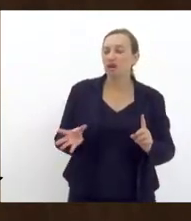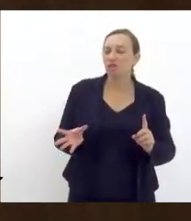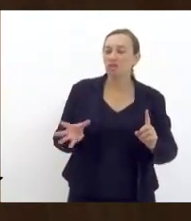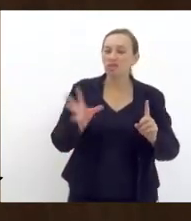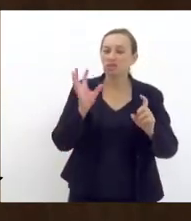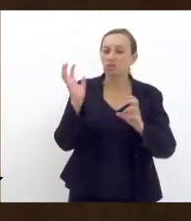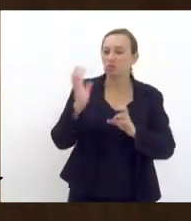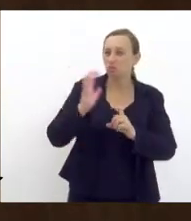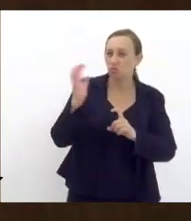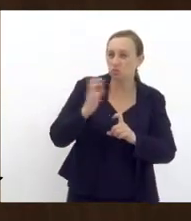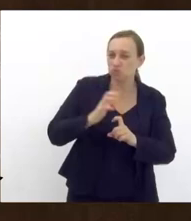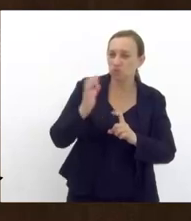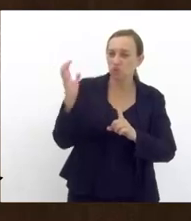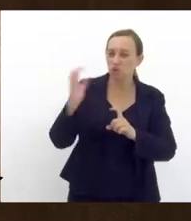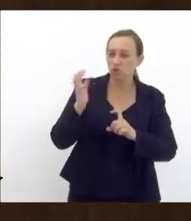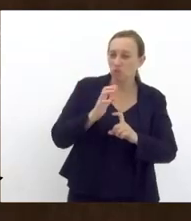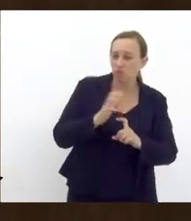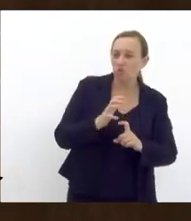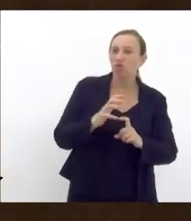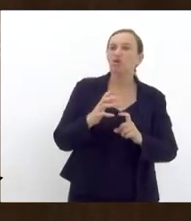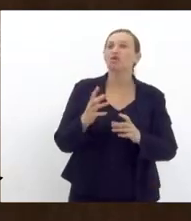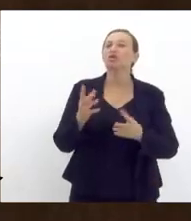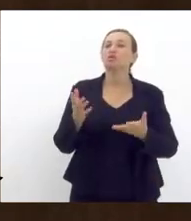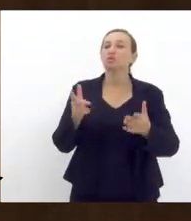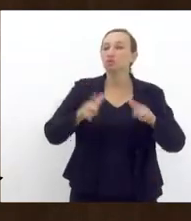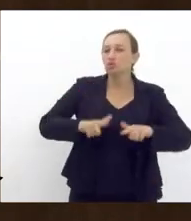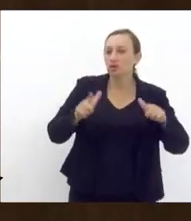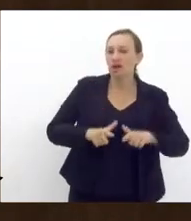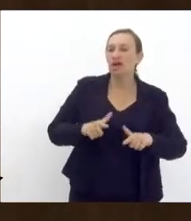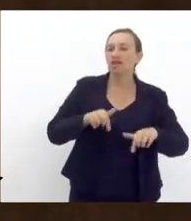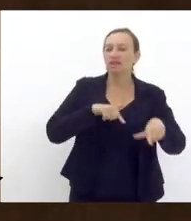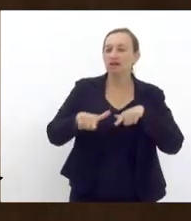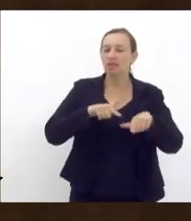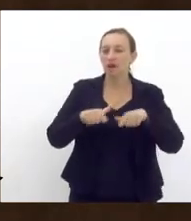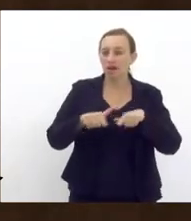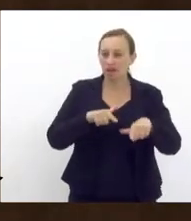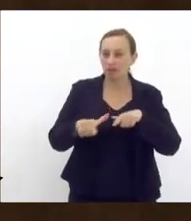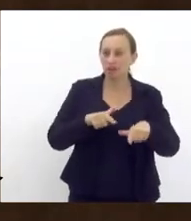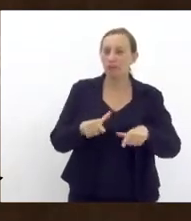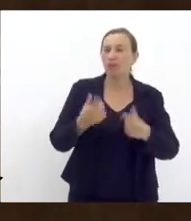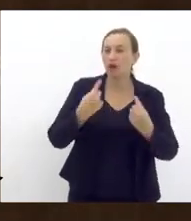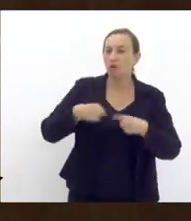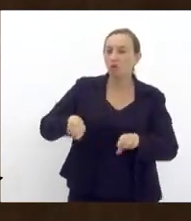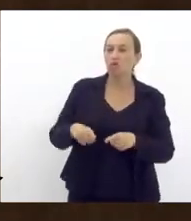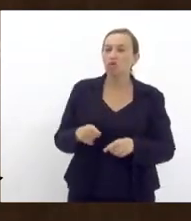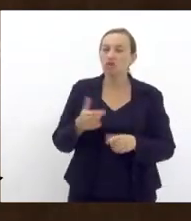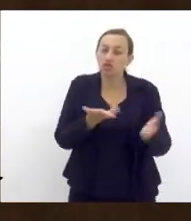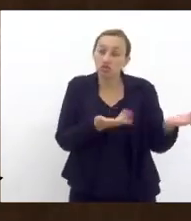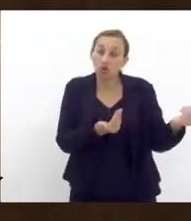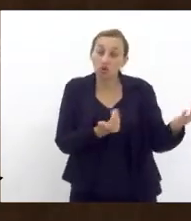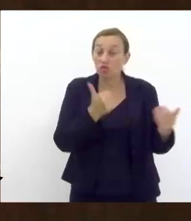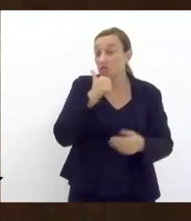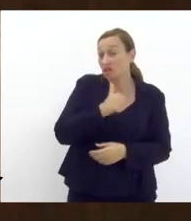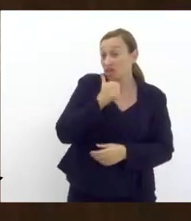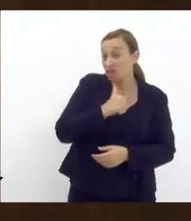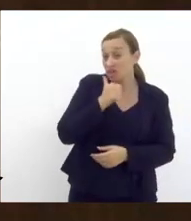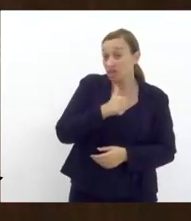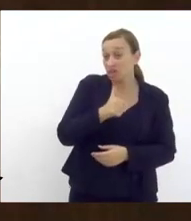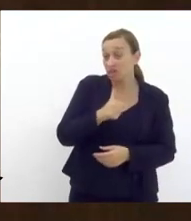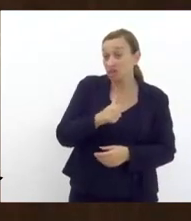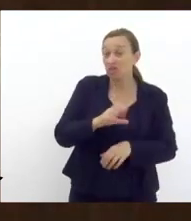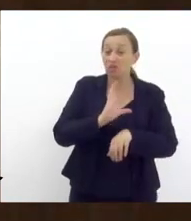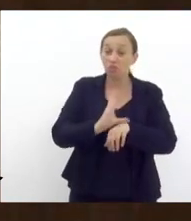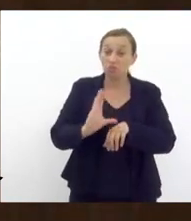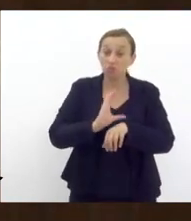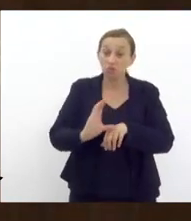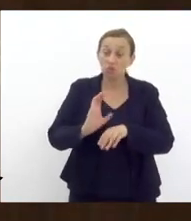estupros que ocorreram no ambiente de trabalho contra jovens meninas que estavam cursando